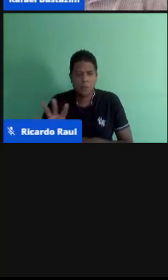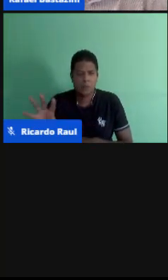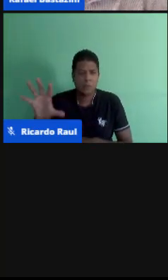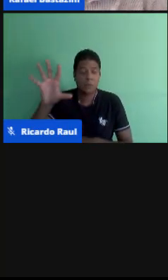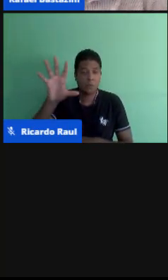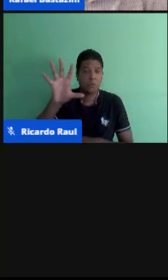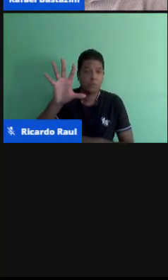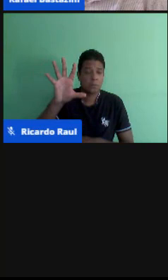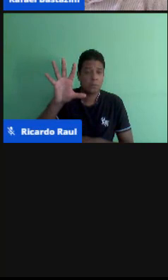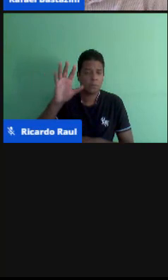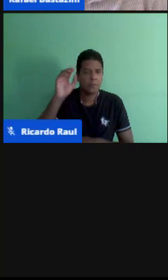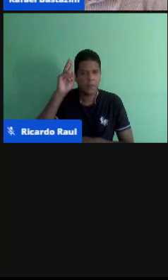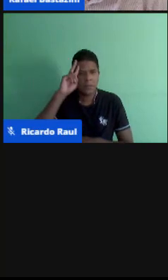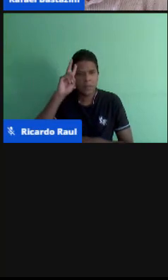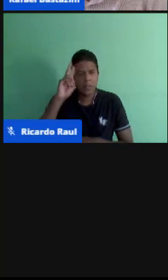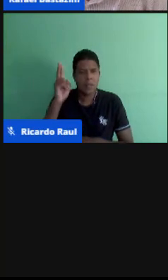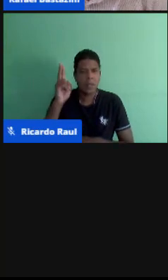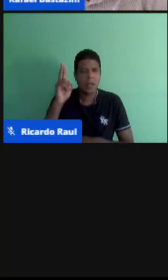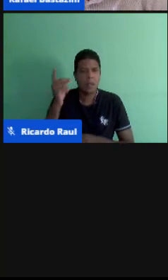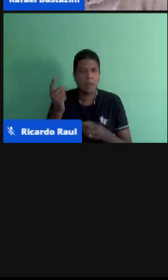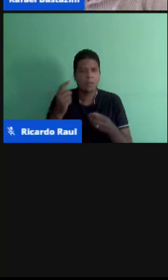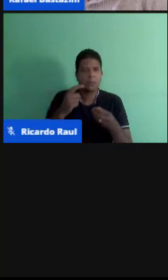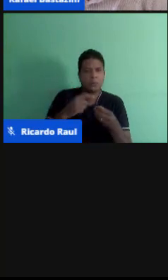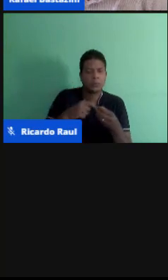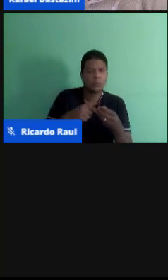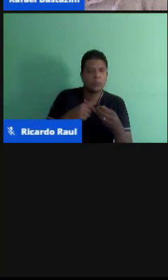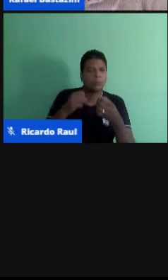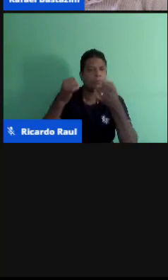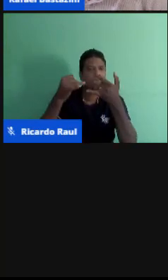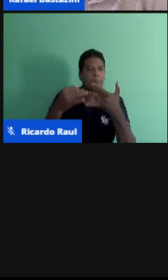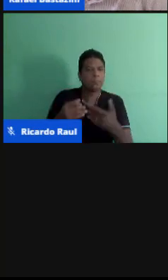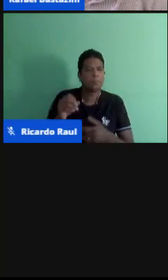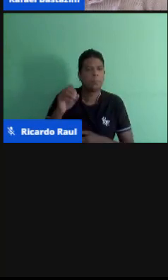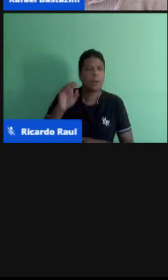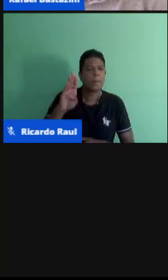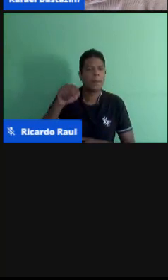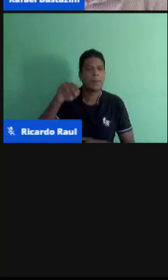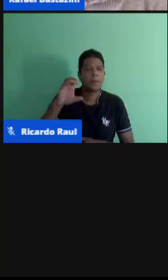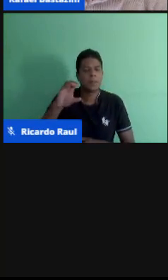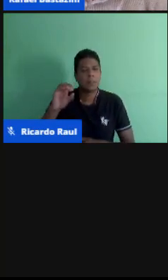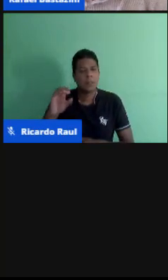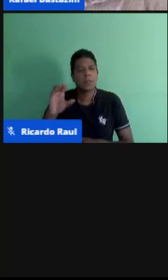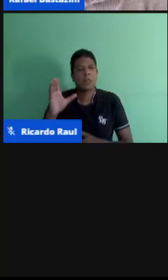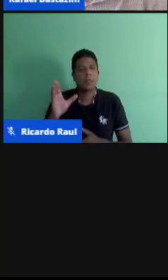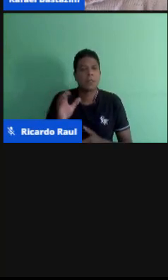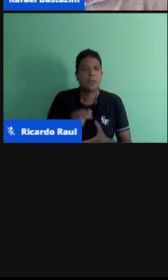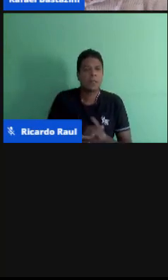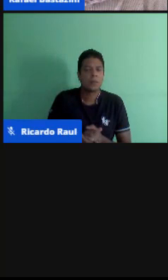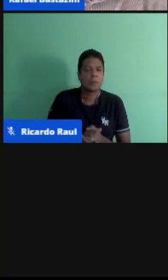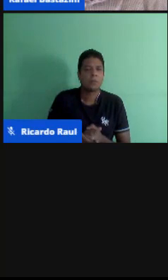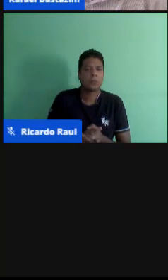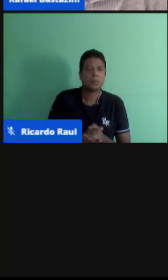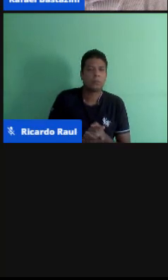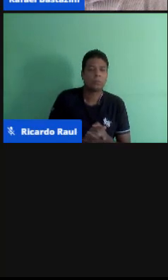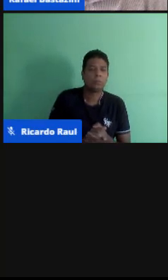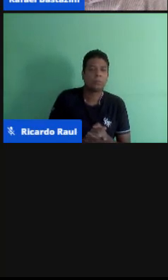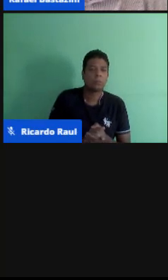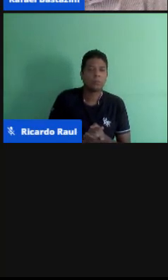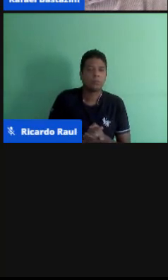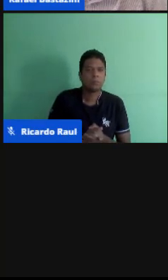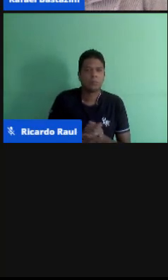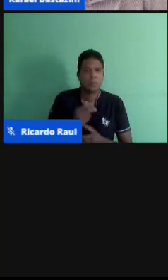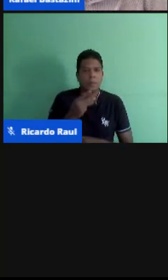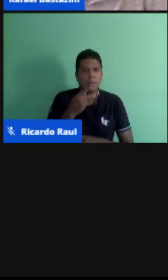E lembre-se, quando a gente retoma lá o nosso referencial curricular, tanto circunstancial como o outro,